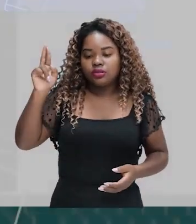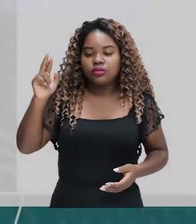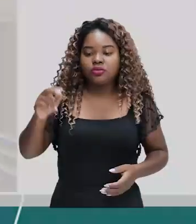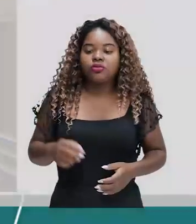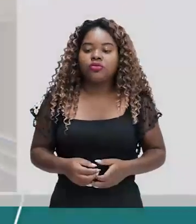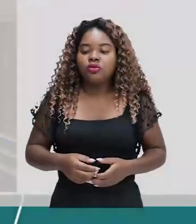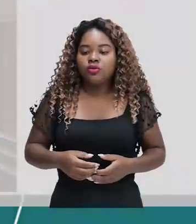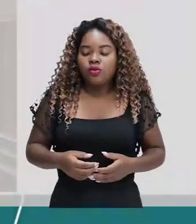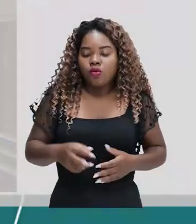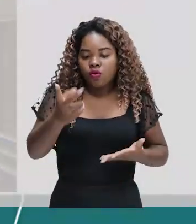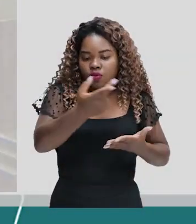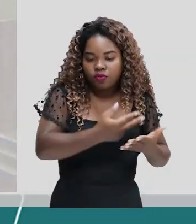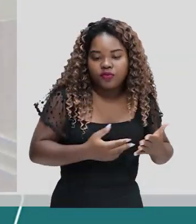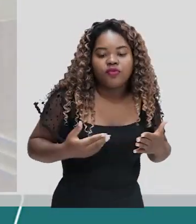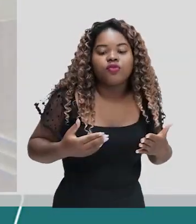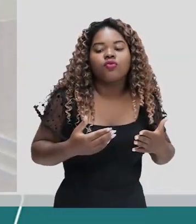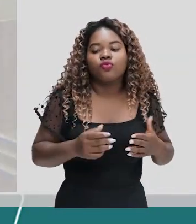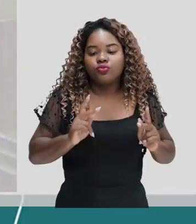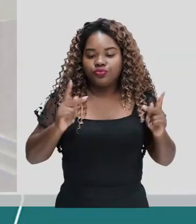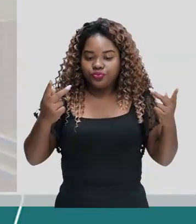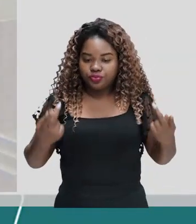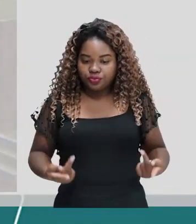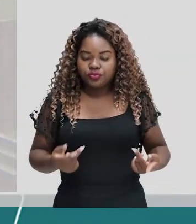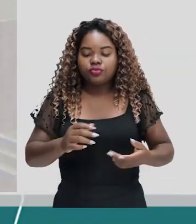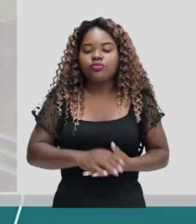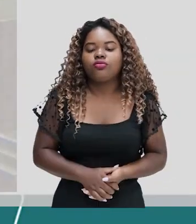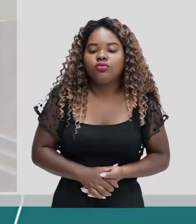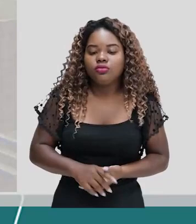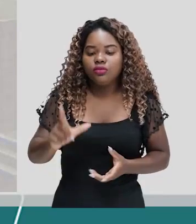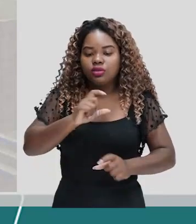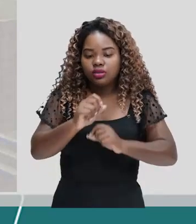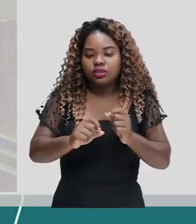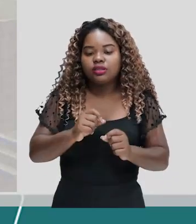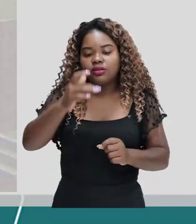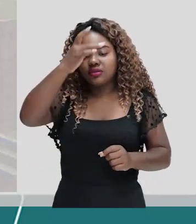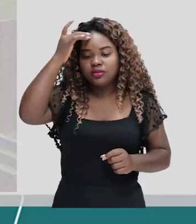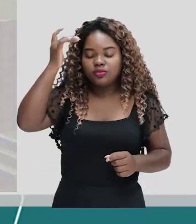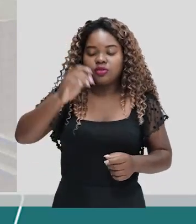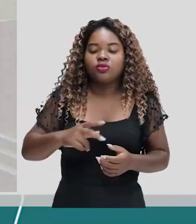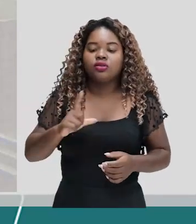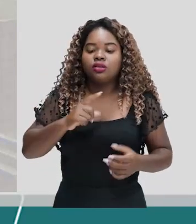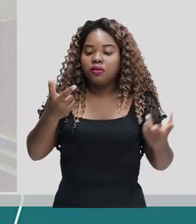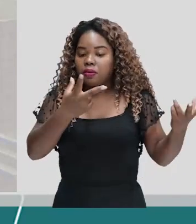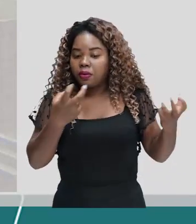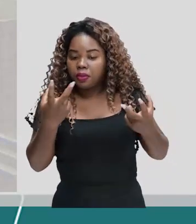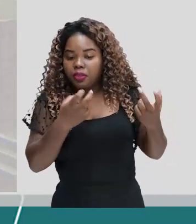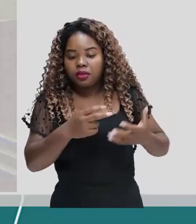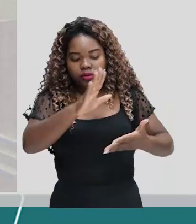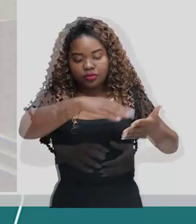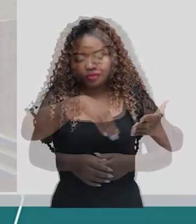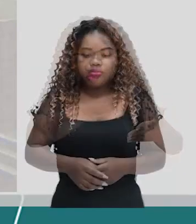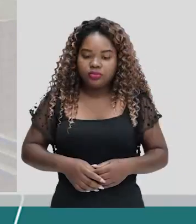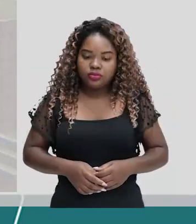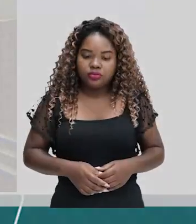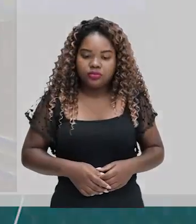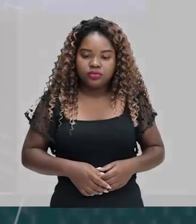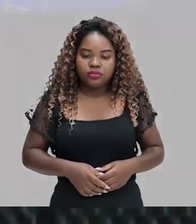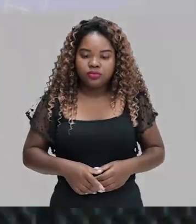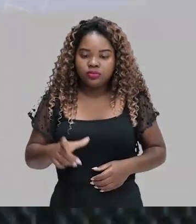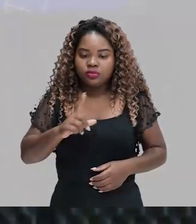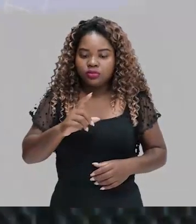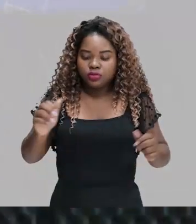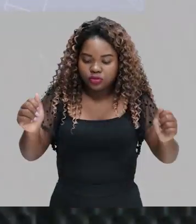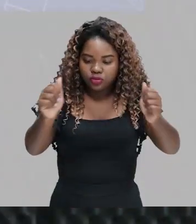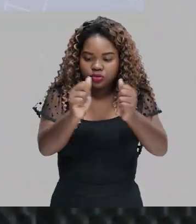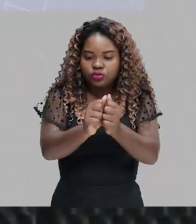Então ele colocava um fundo quase como se fosse um cenário e as figuras começavam a ter perspectiva, mesmo que parecesse tudo num plano só. É como se eu tivesse todo